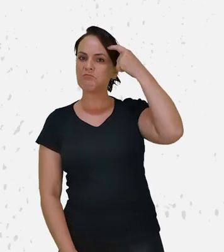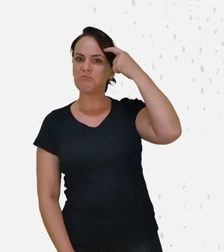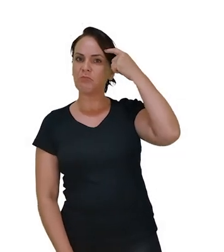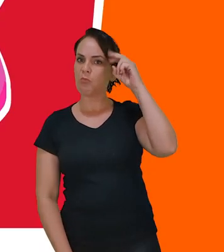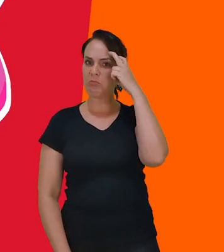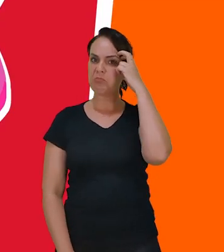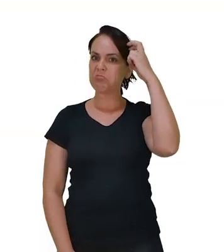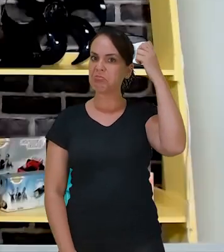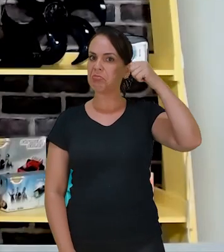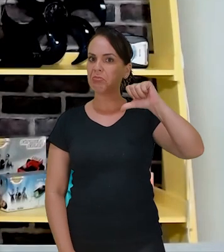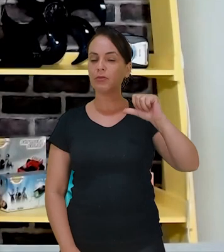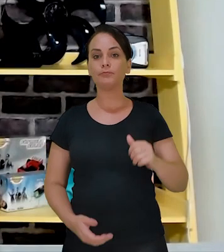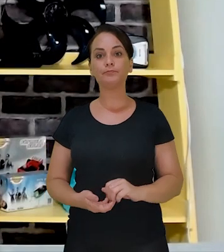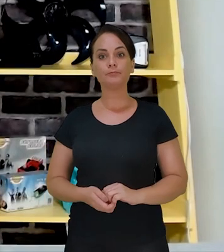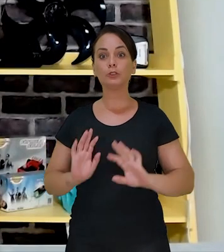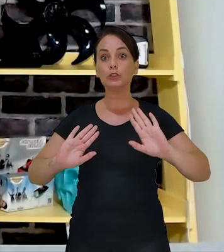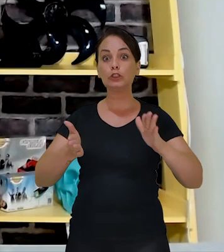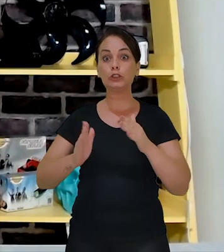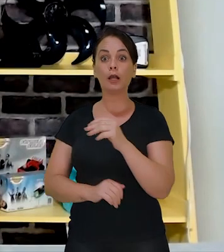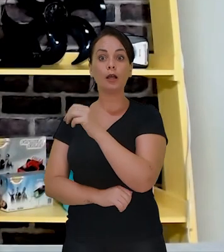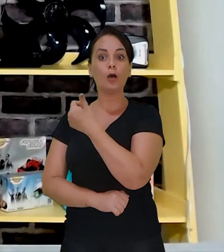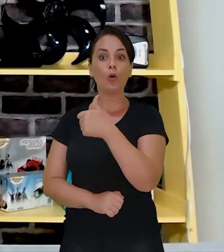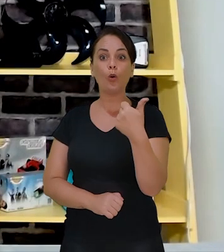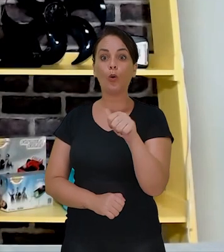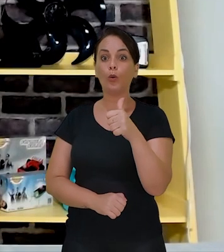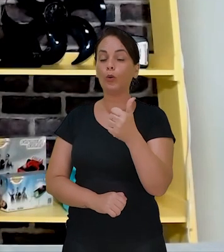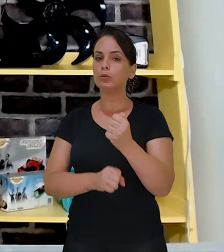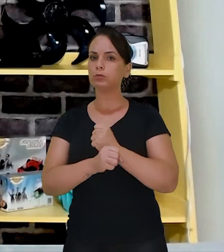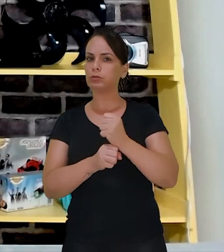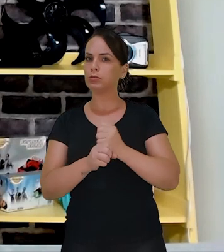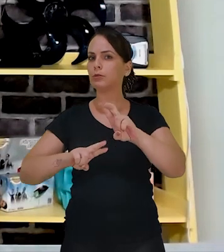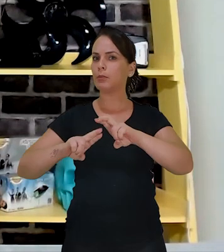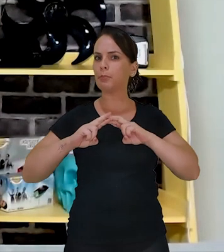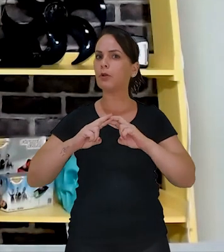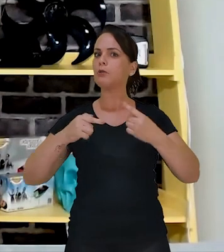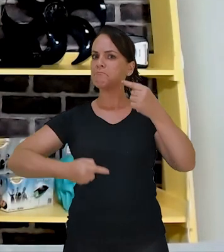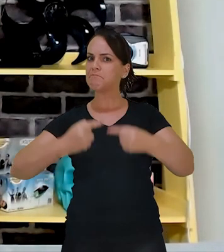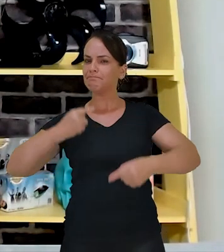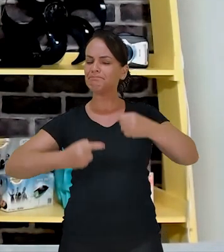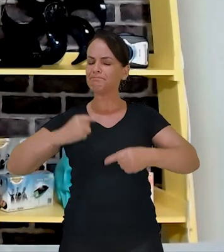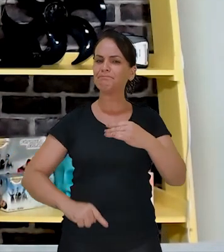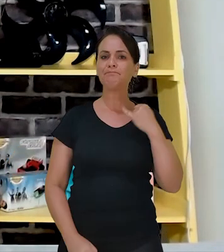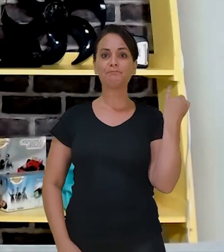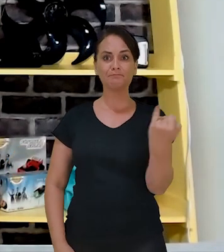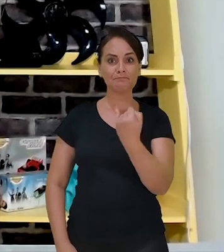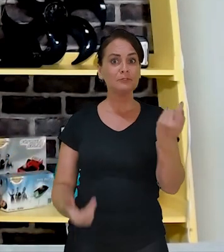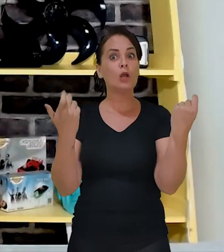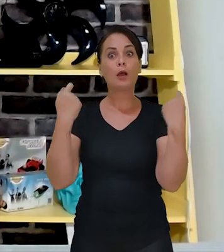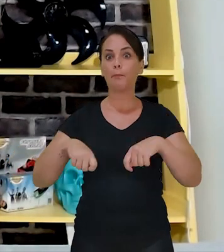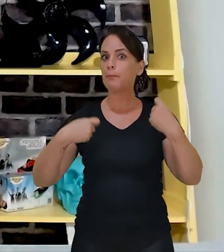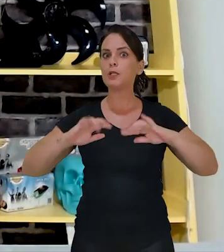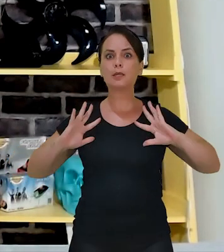intelectual. Já se passaram 11 anos. É por isso que essa discussão é tão importante e tem que ser feita